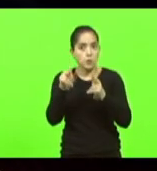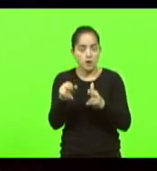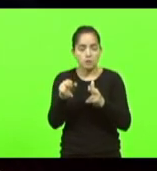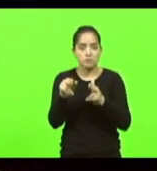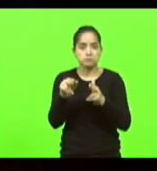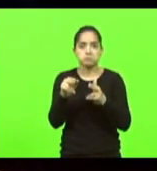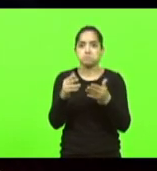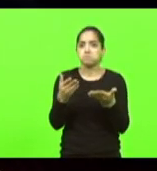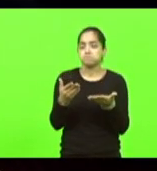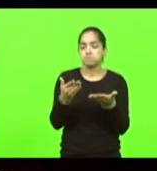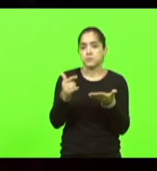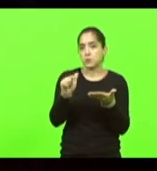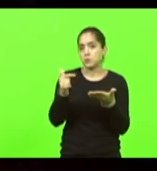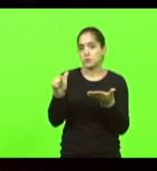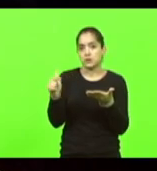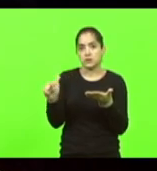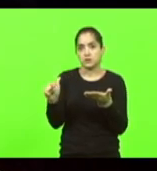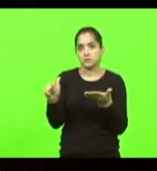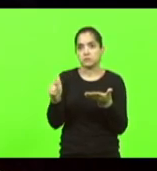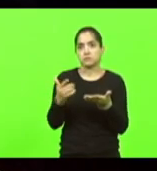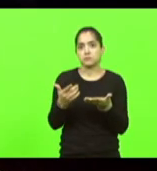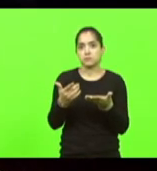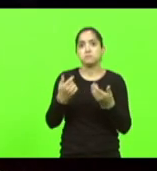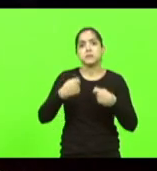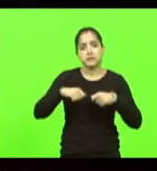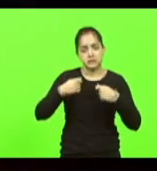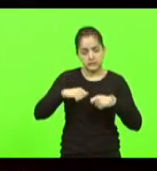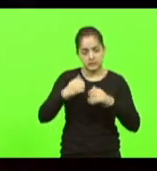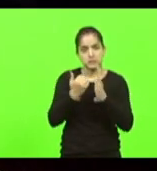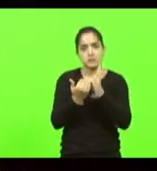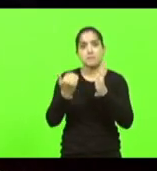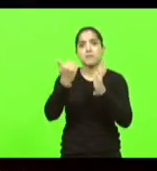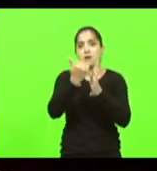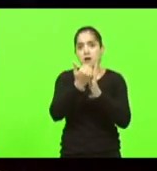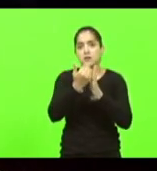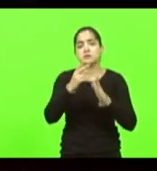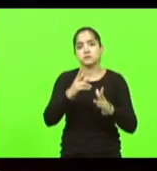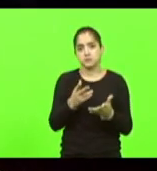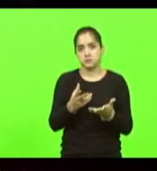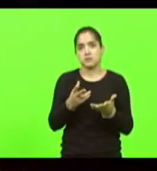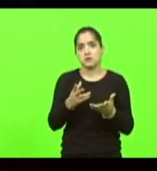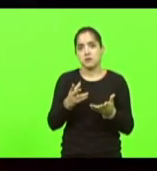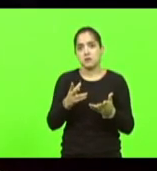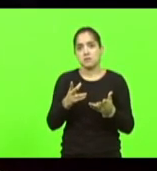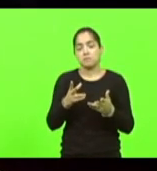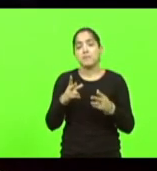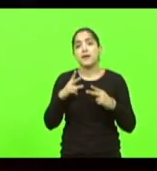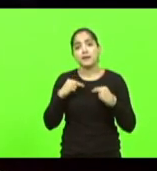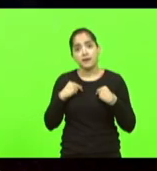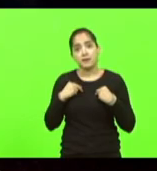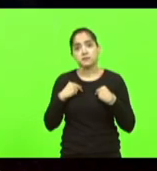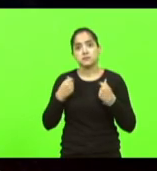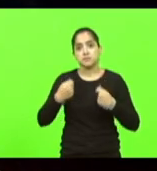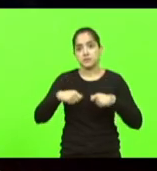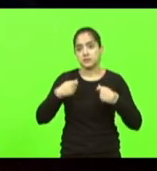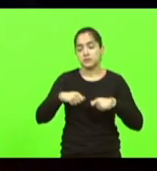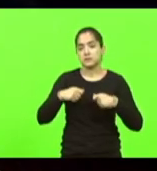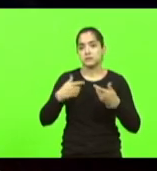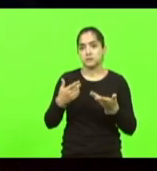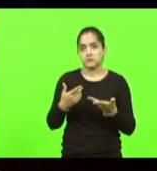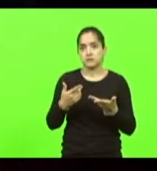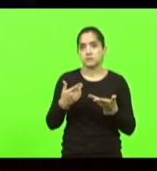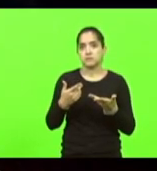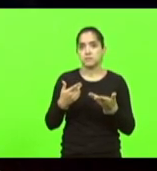este da Segurança Pública claro que merece ainda mais claro que os professores merecem ainda mais e nós vamos conquistar